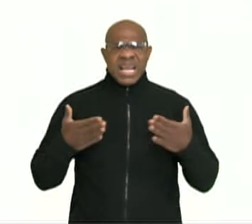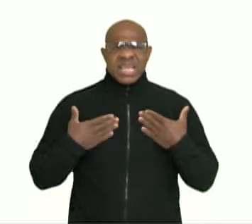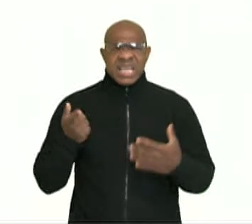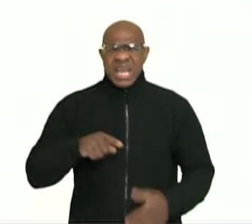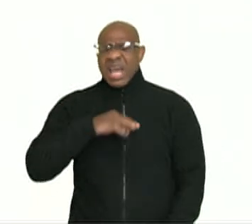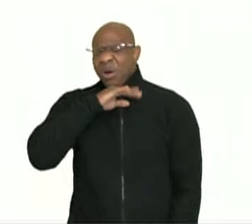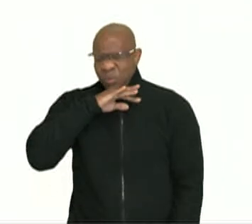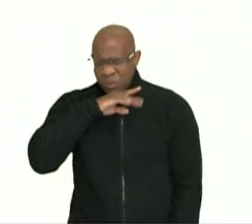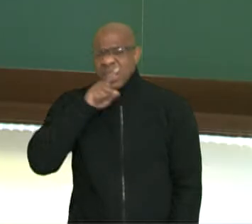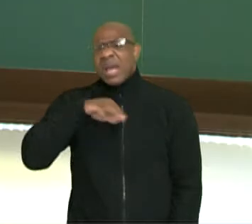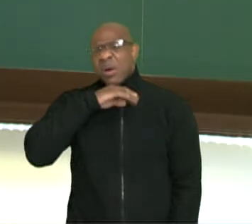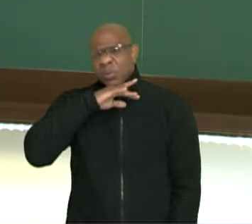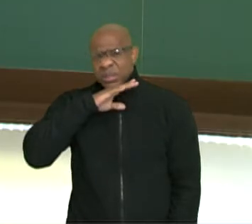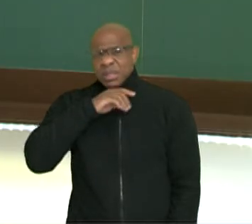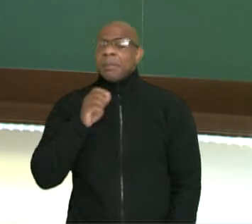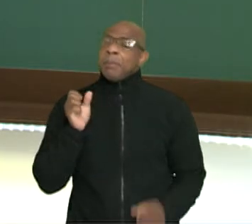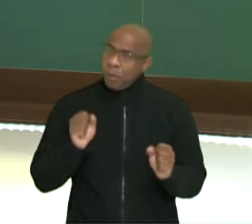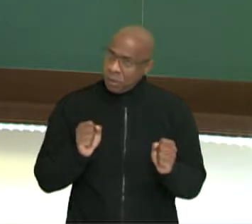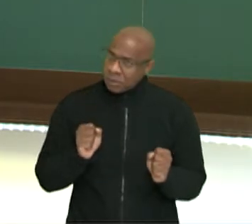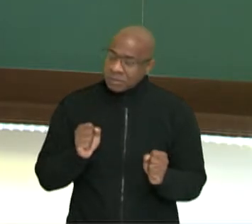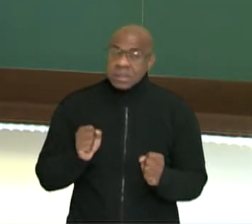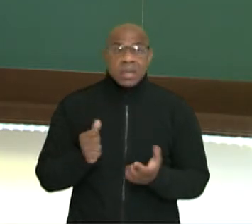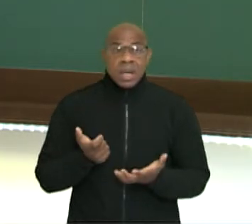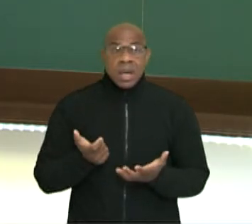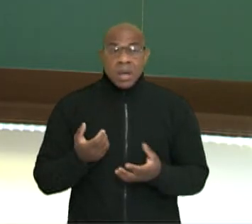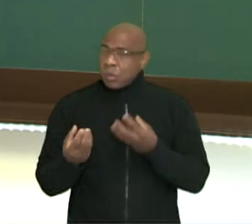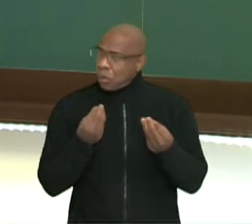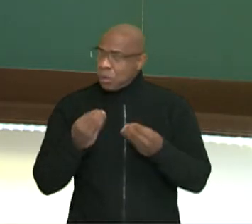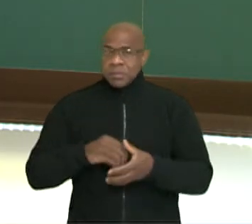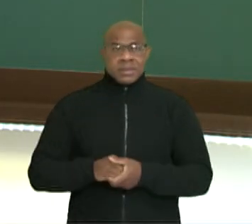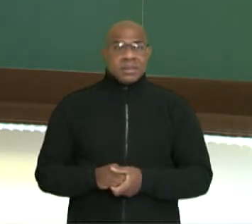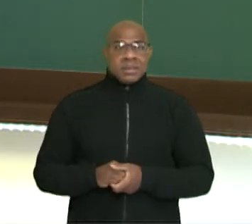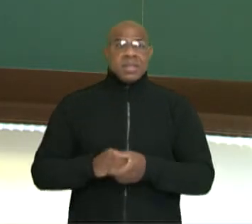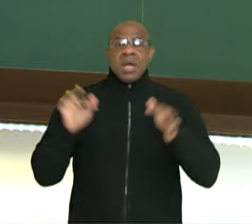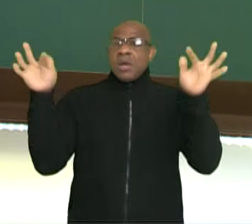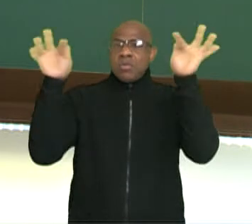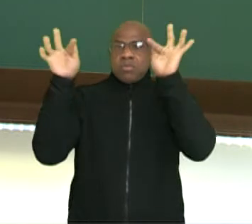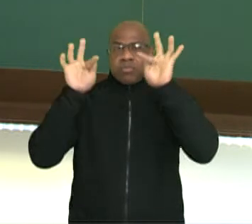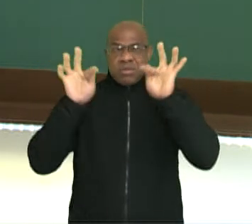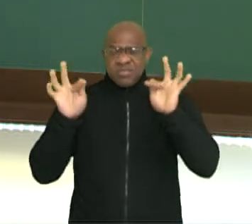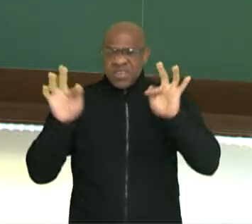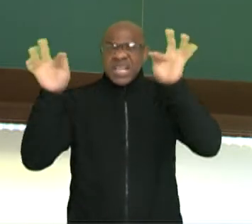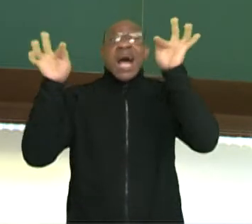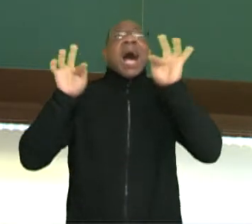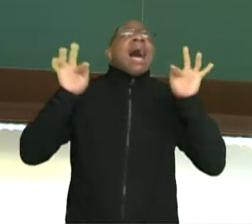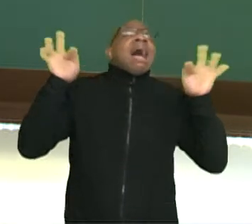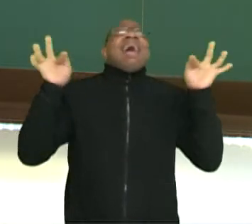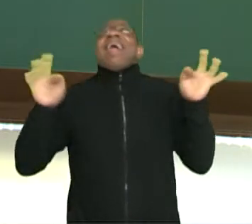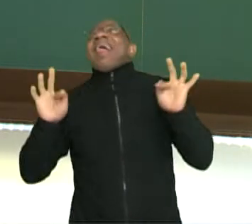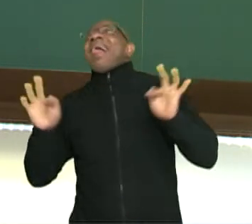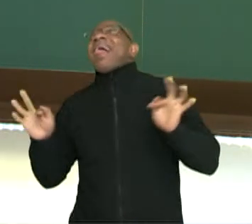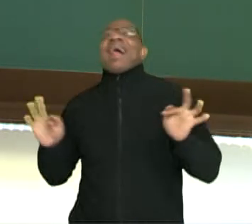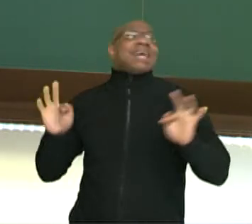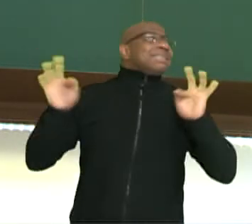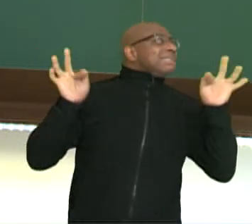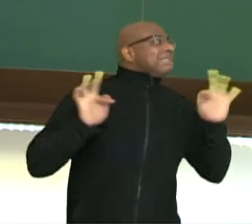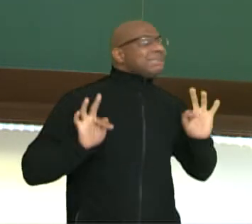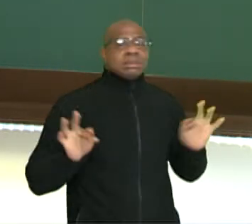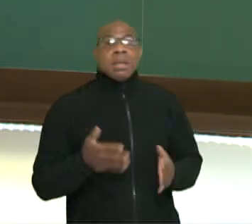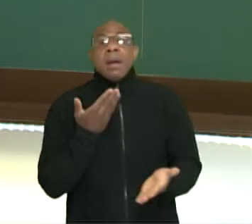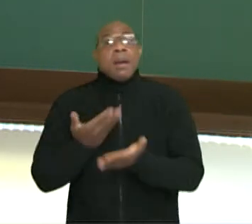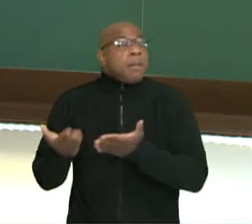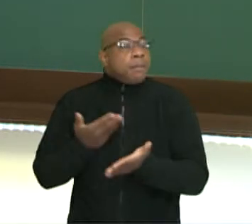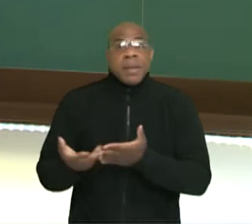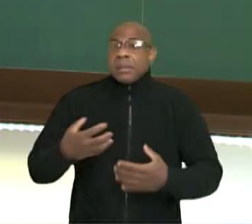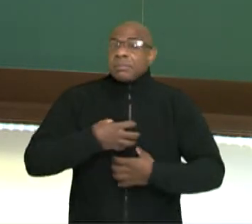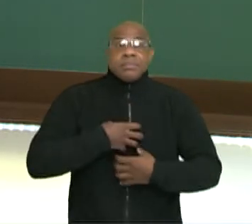uma coisa dessa? Pois é. O exagero na felicidade faz o indivíduo, olha aqui, ó, perder a noção das coisas. É como